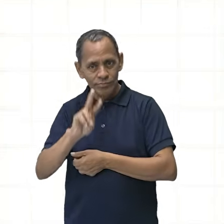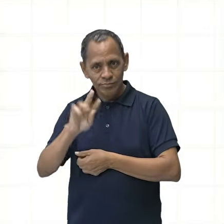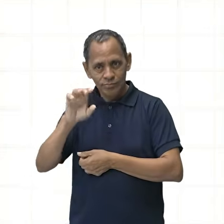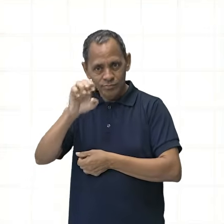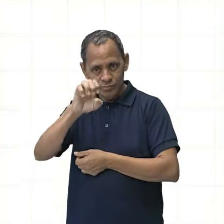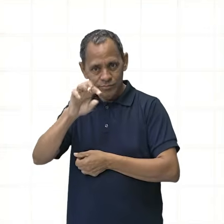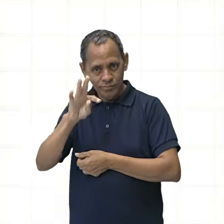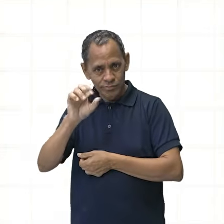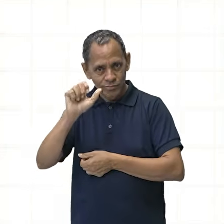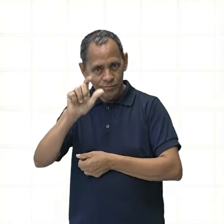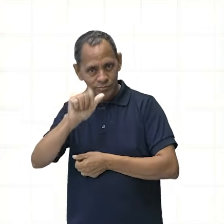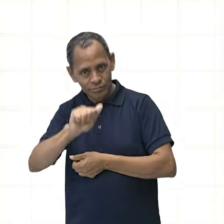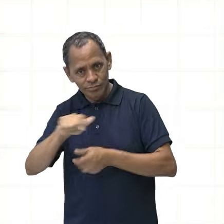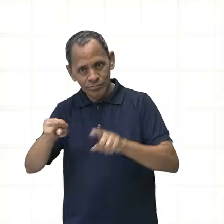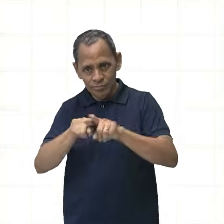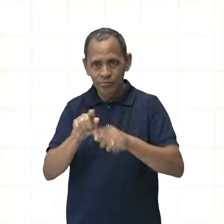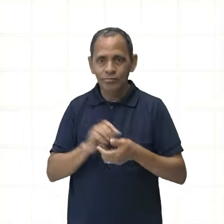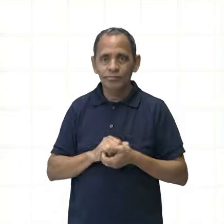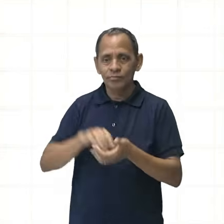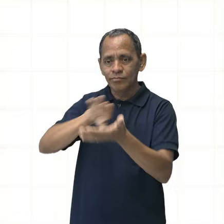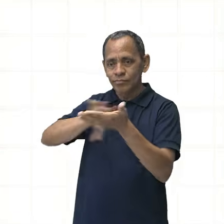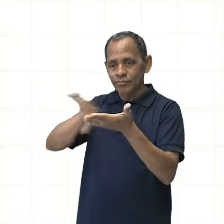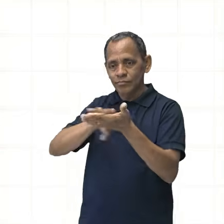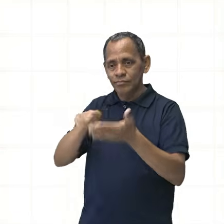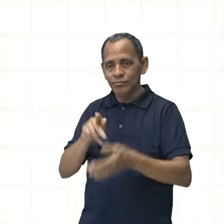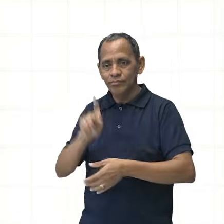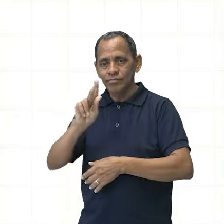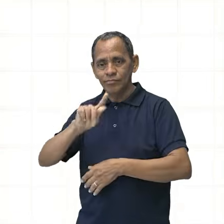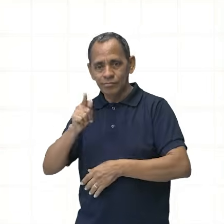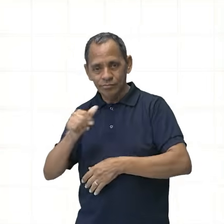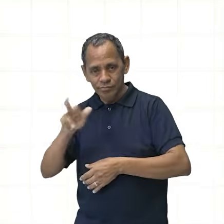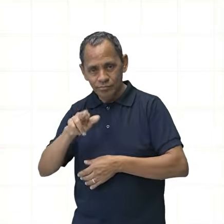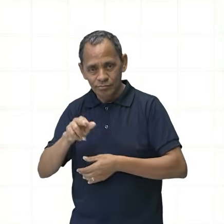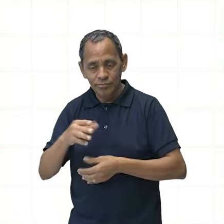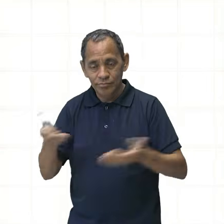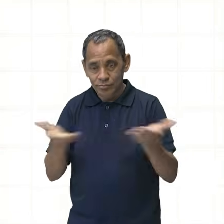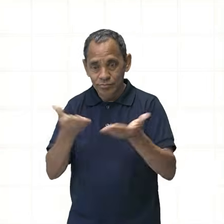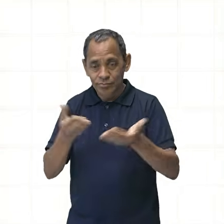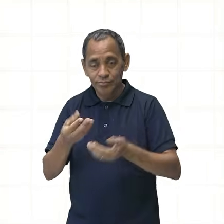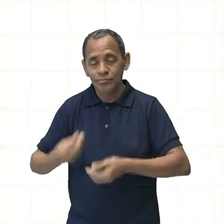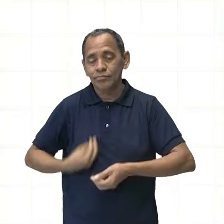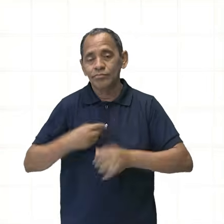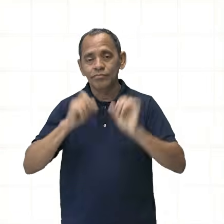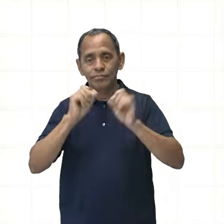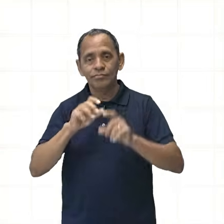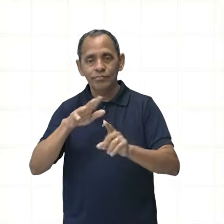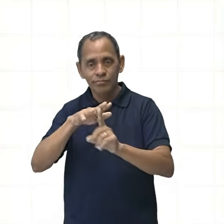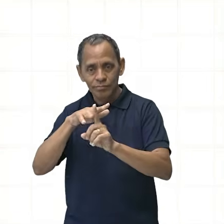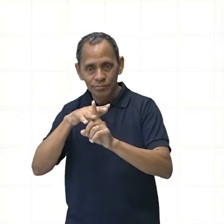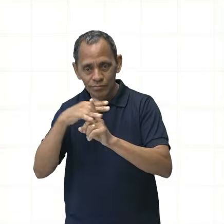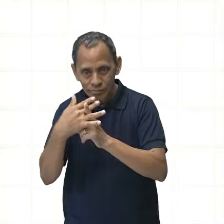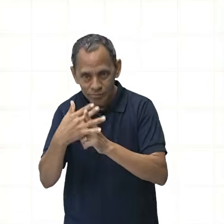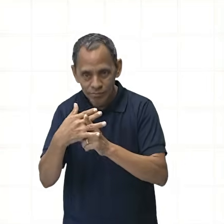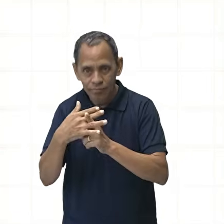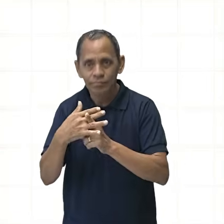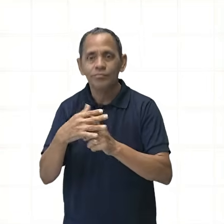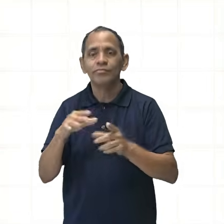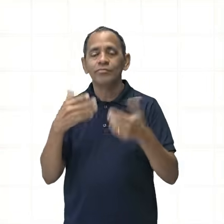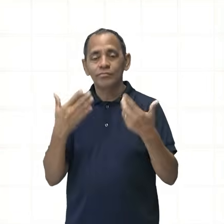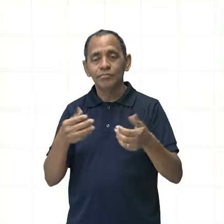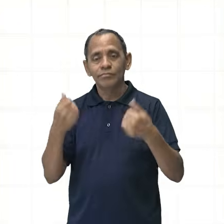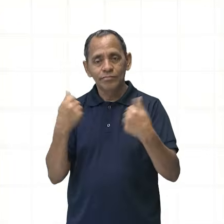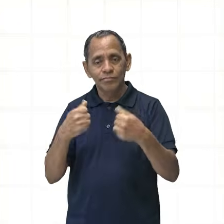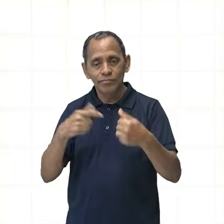para expressar a nova realidade soviética. Professora, que nova realidade é essa? Lembram que eles